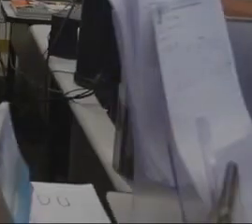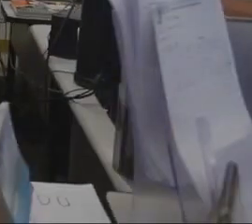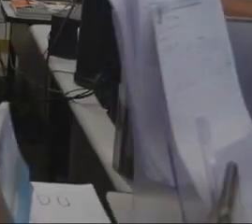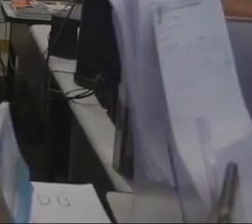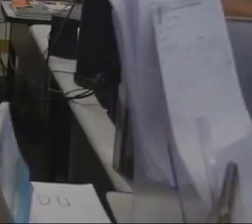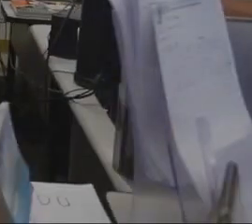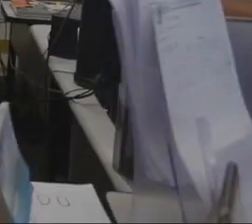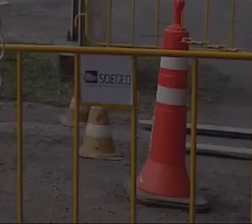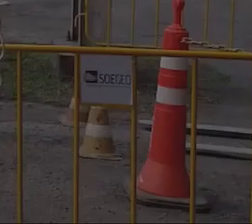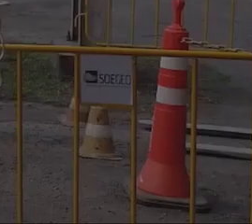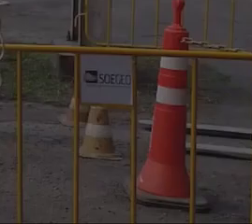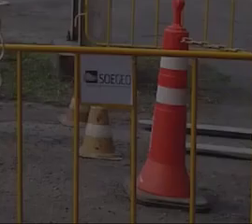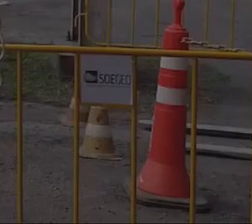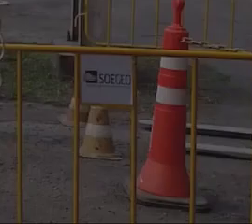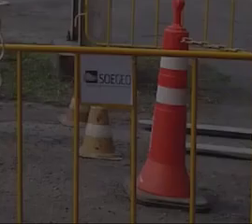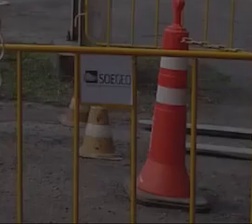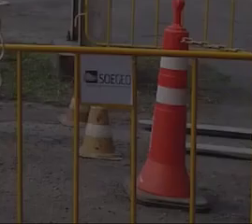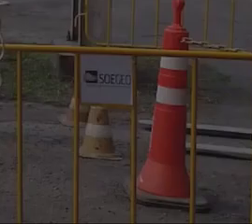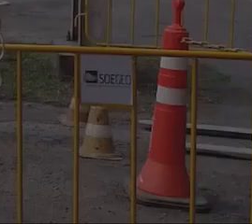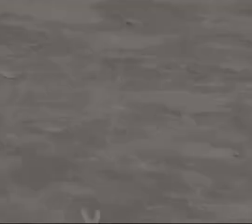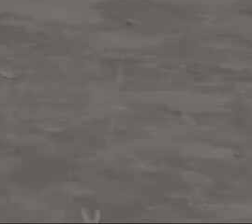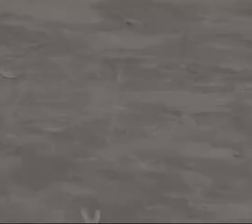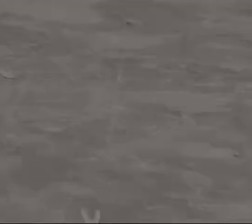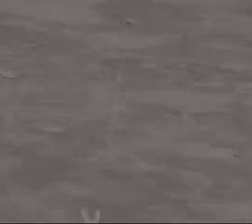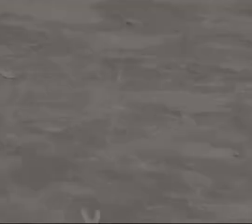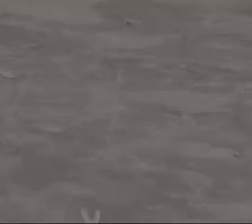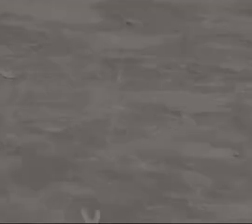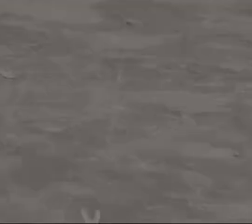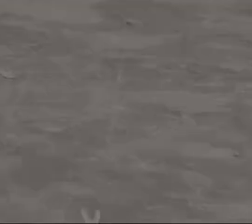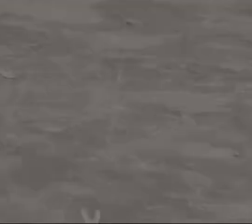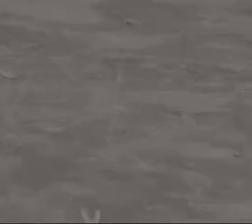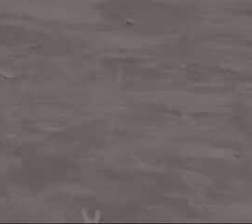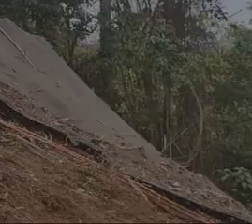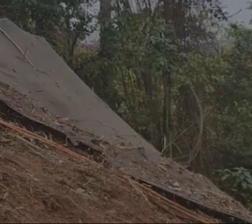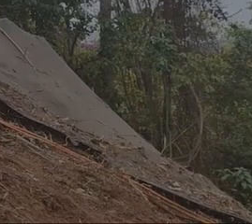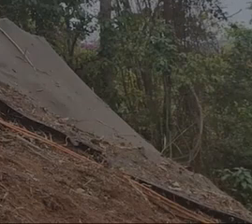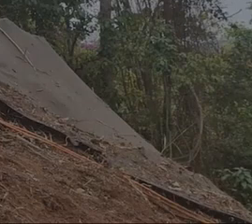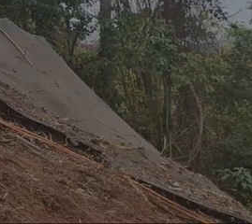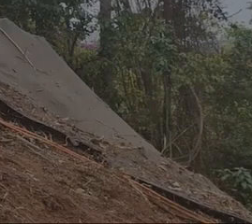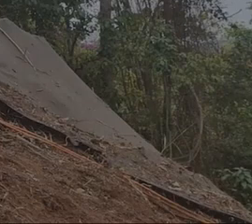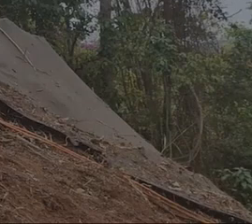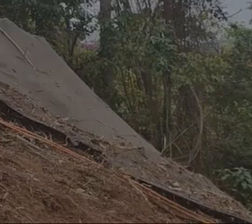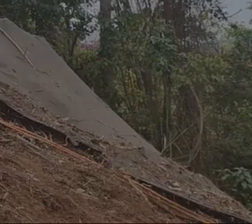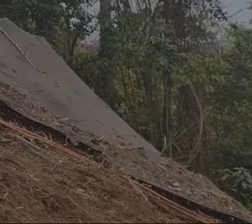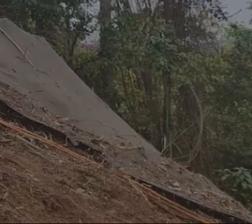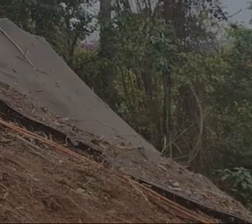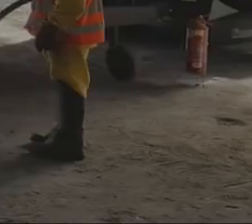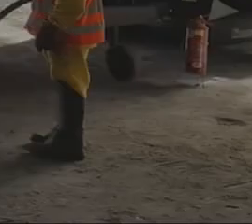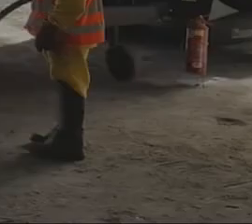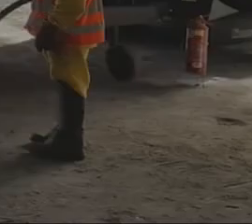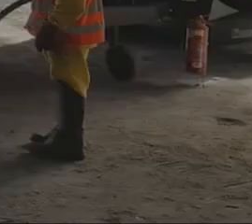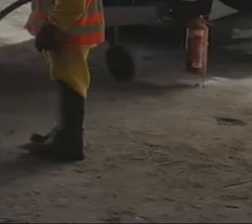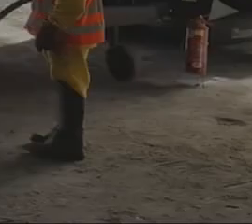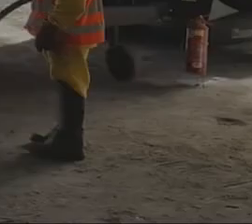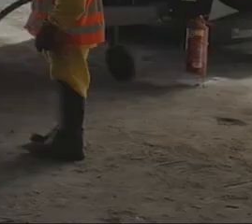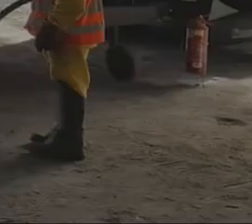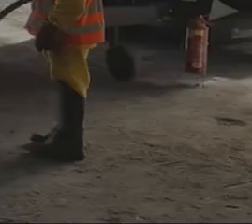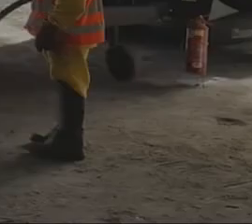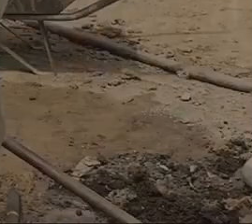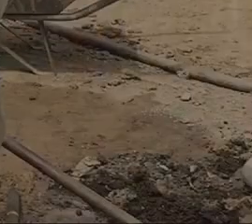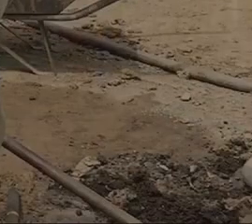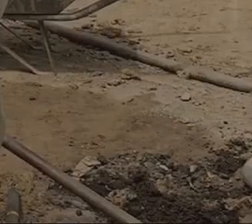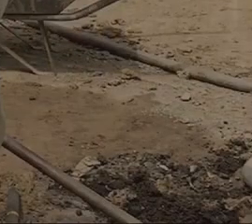segurança é prioridade. Em 2023, a aquisição da empresa Soegel, especializada em geotecnia, trouxe